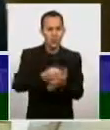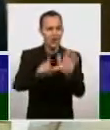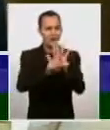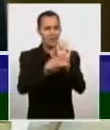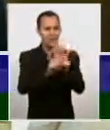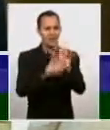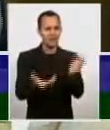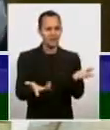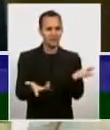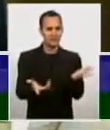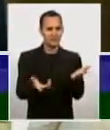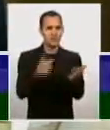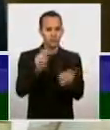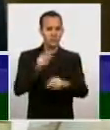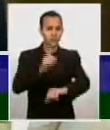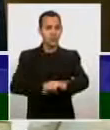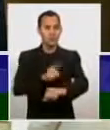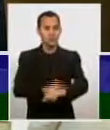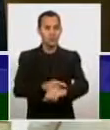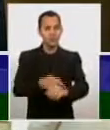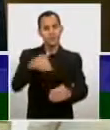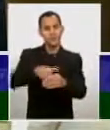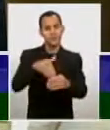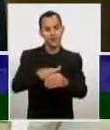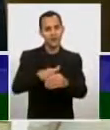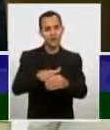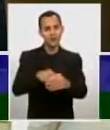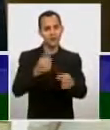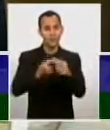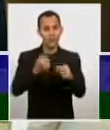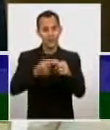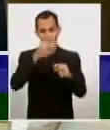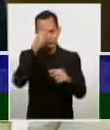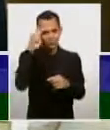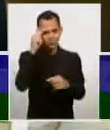lei vigente a partir do momento que seja votado. Porque esse